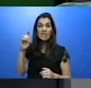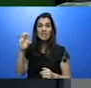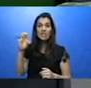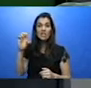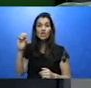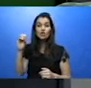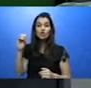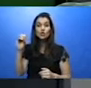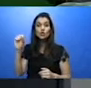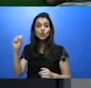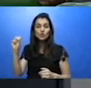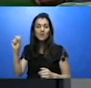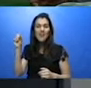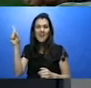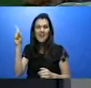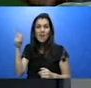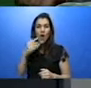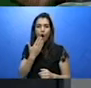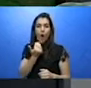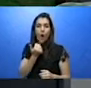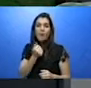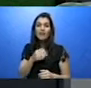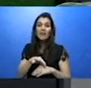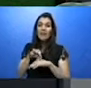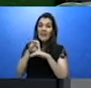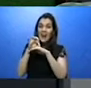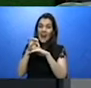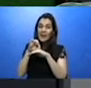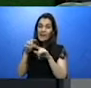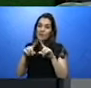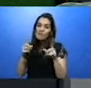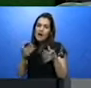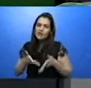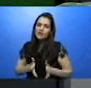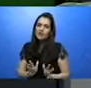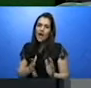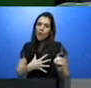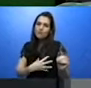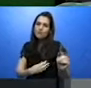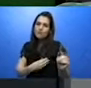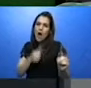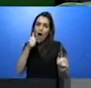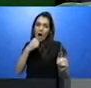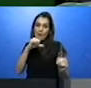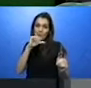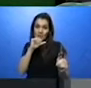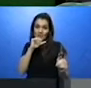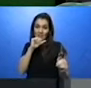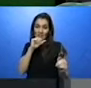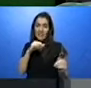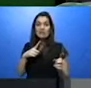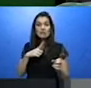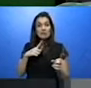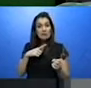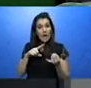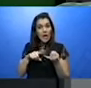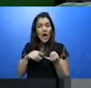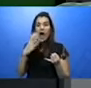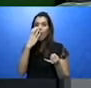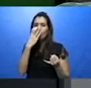Que come carne, mas quando ele nasce, ele mama na mãe, que inclui o cachorro, o lobo, o coiote,